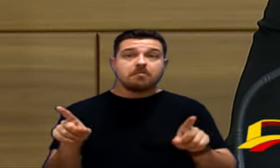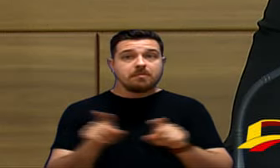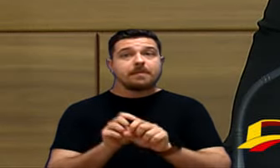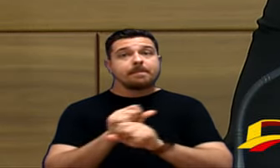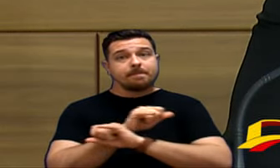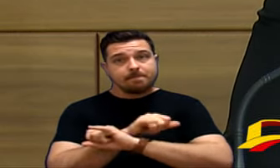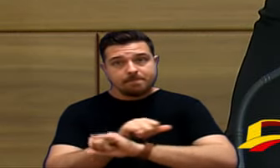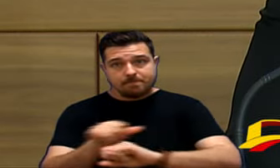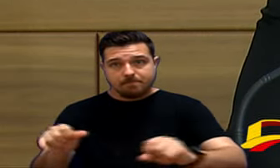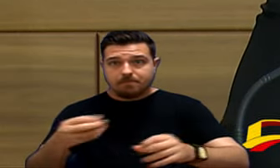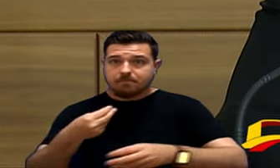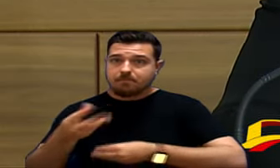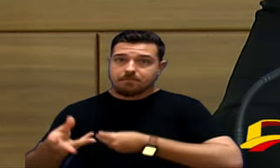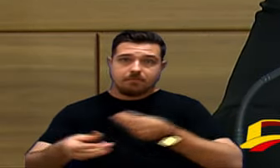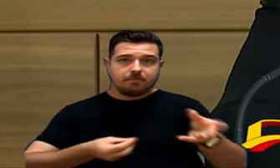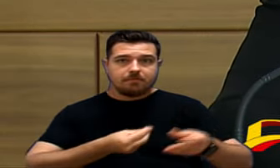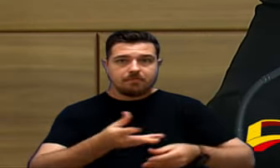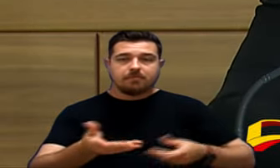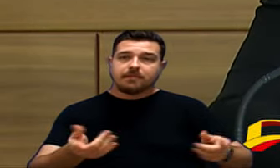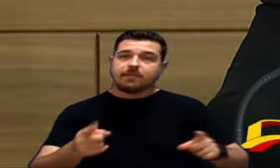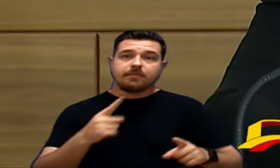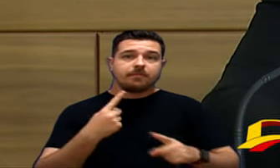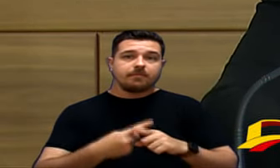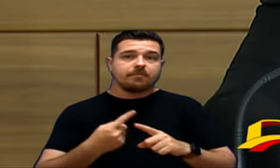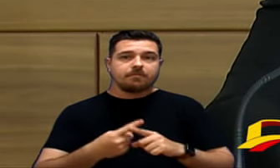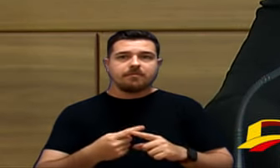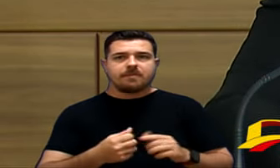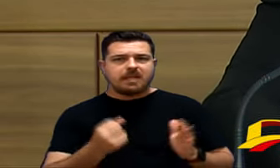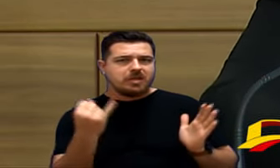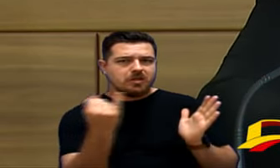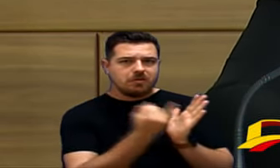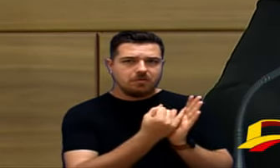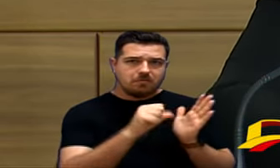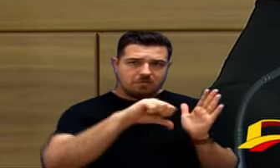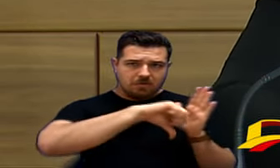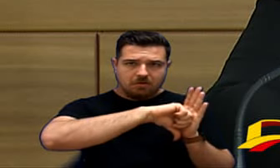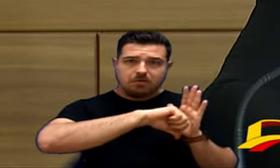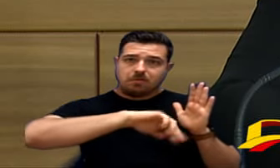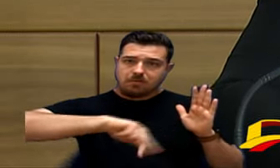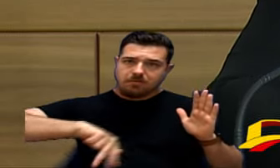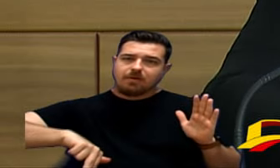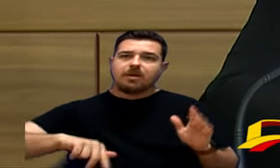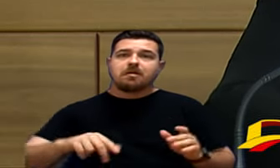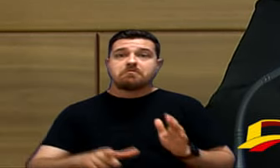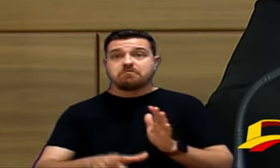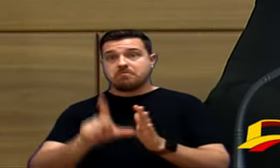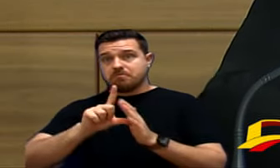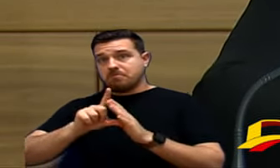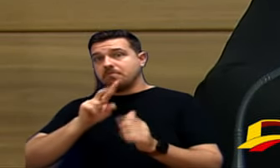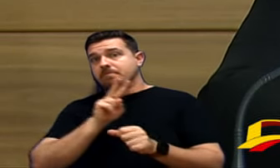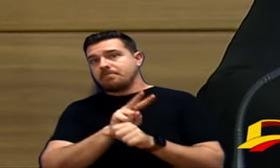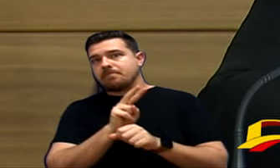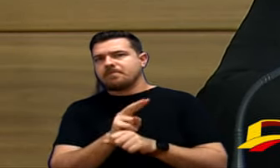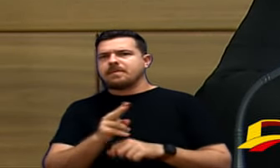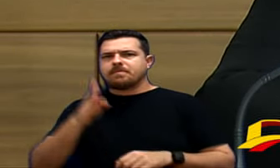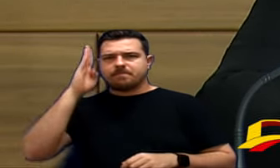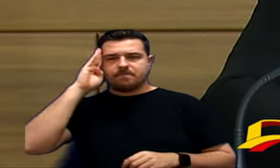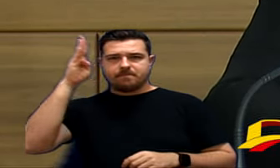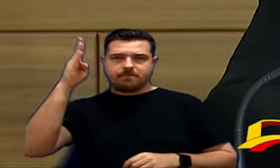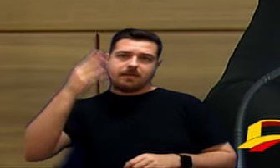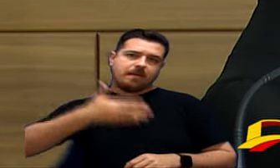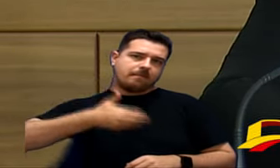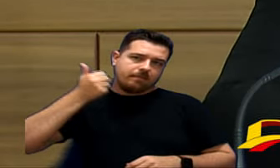desse material porque em se tratando de crime criminalidade e violência a prevenção primária é fundamental e ela é sempre